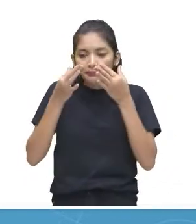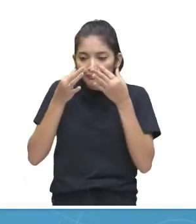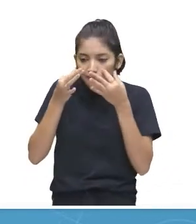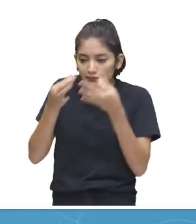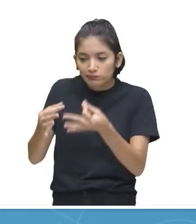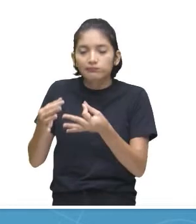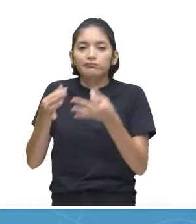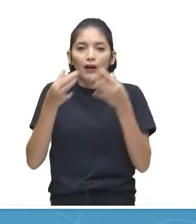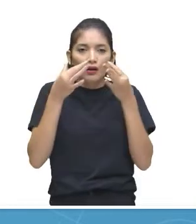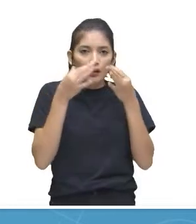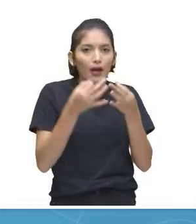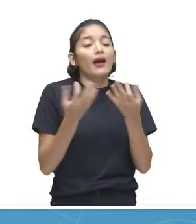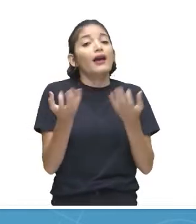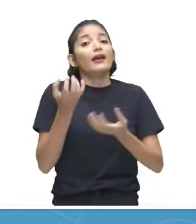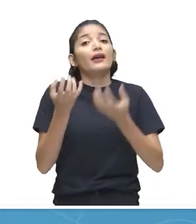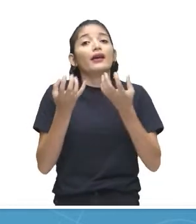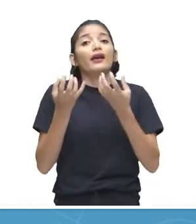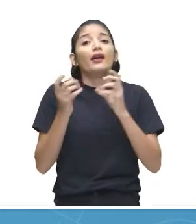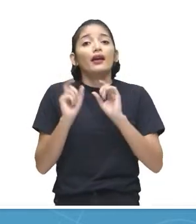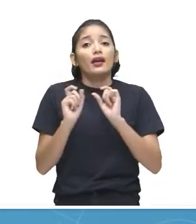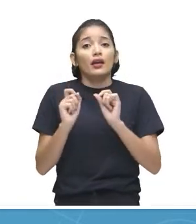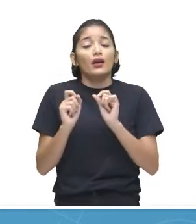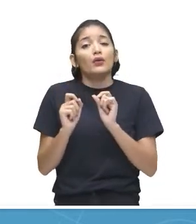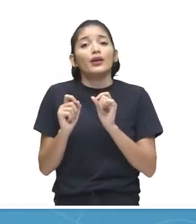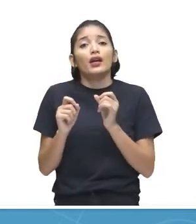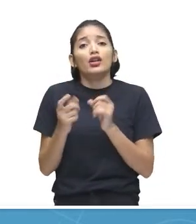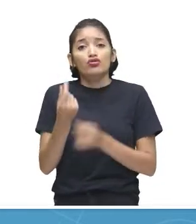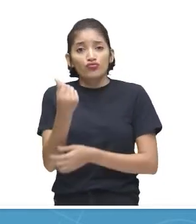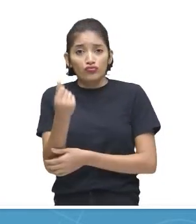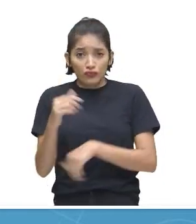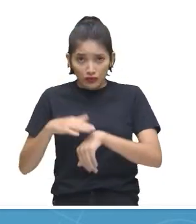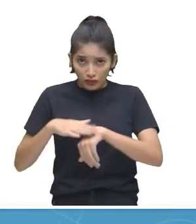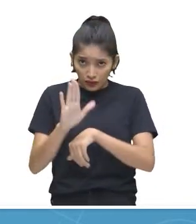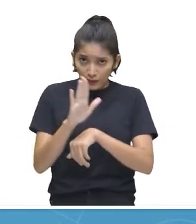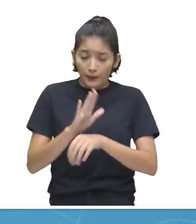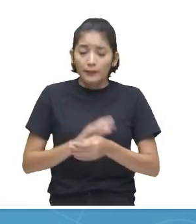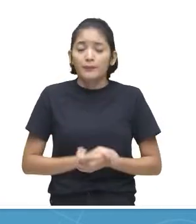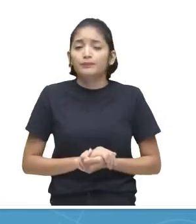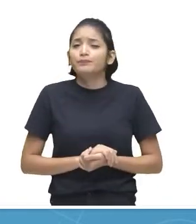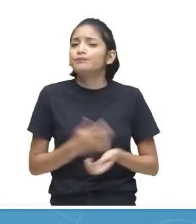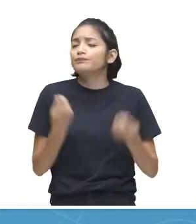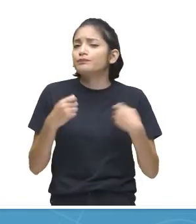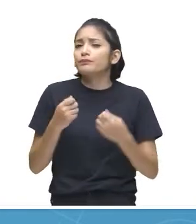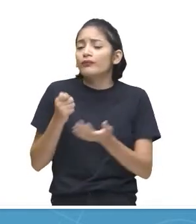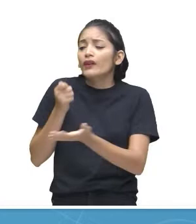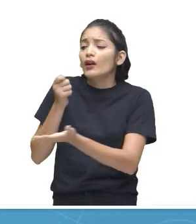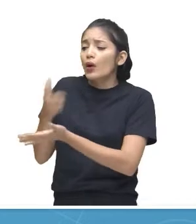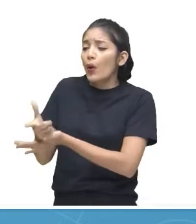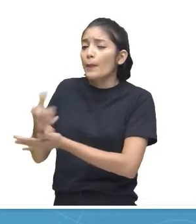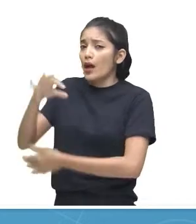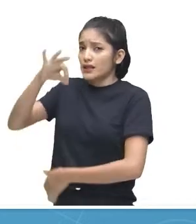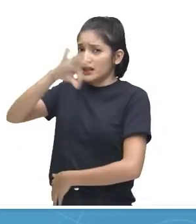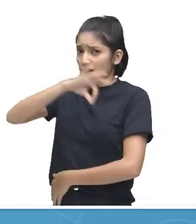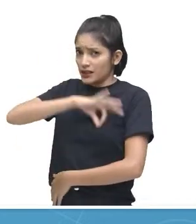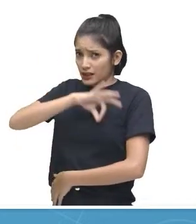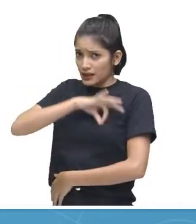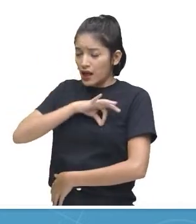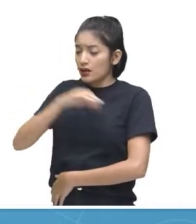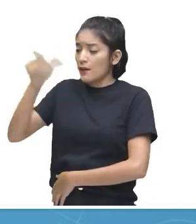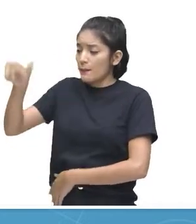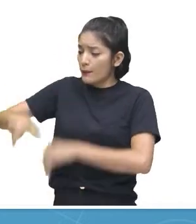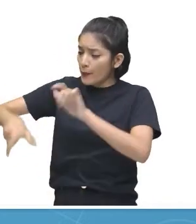fábricas começaram a querer o maior mercado consumidor. Então, ela precisou pagar um salário para os